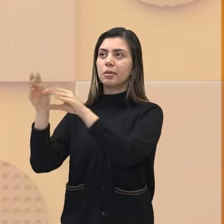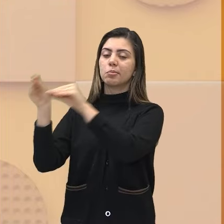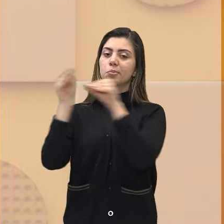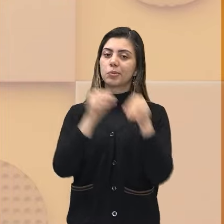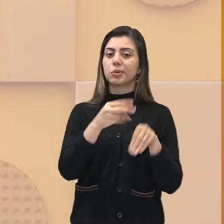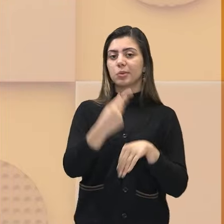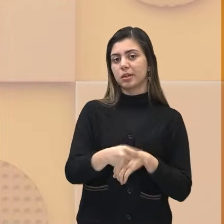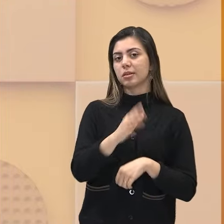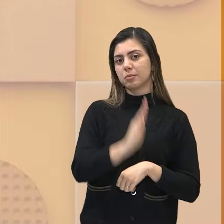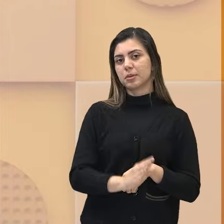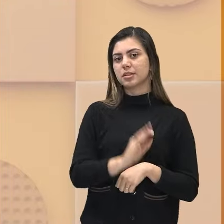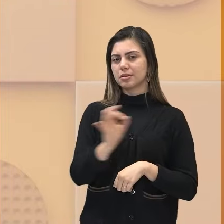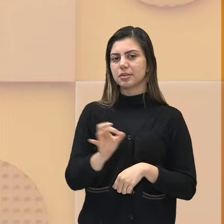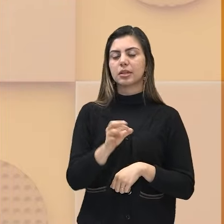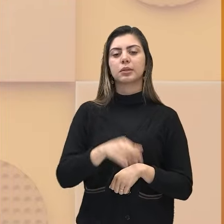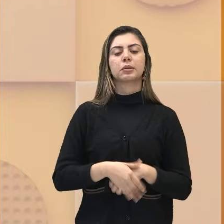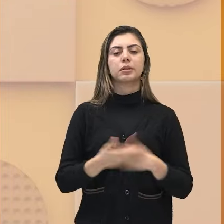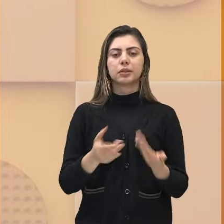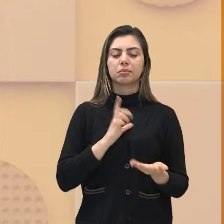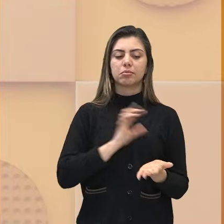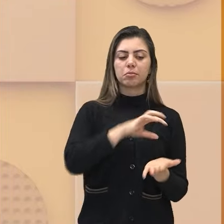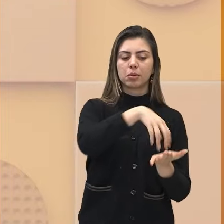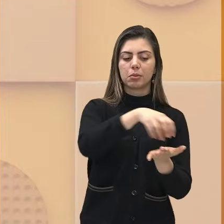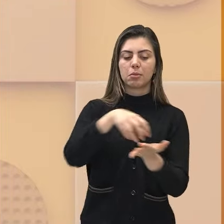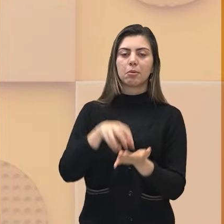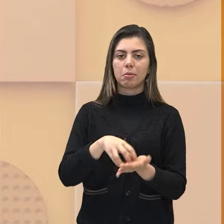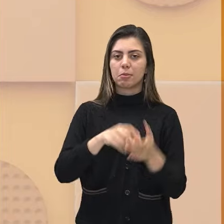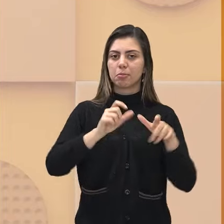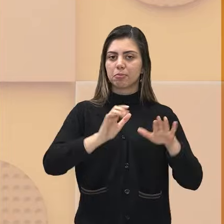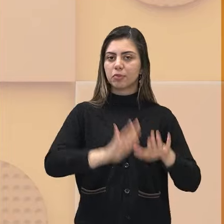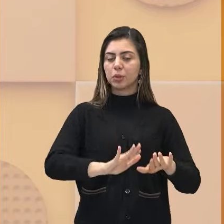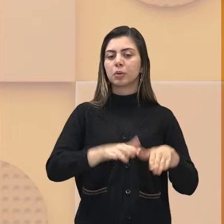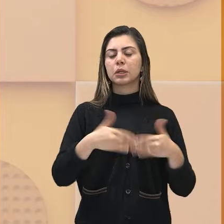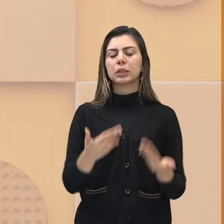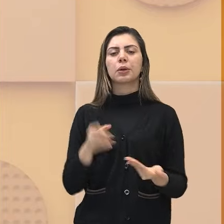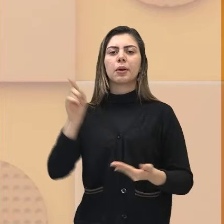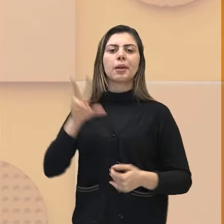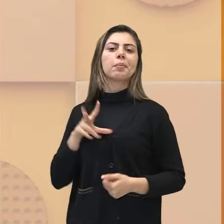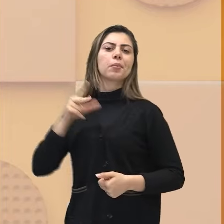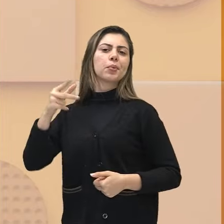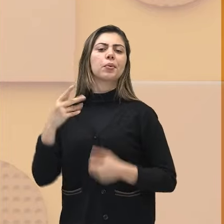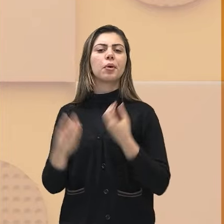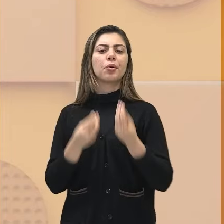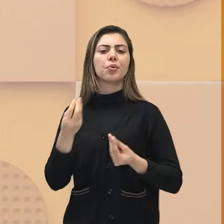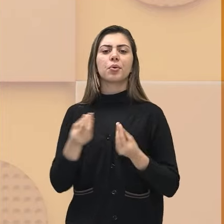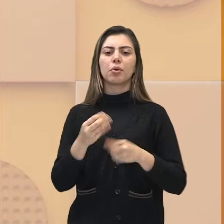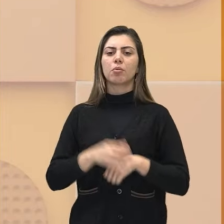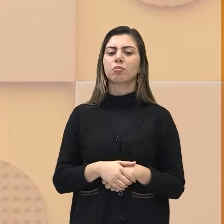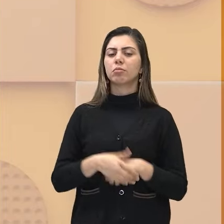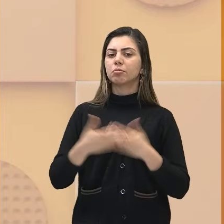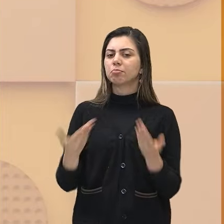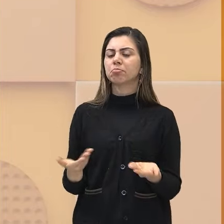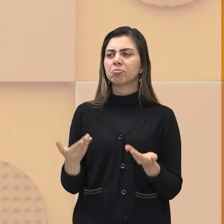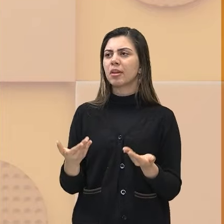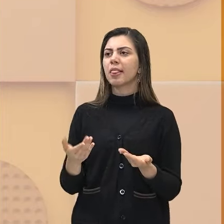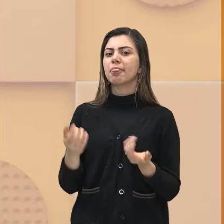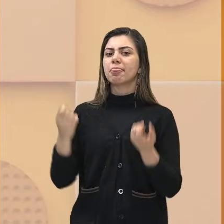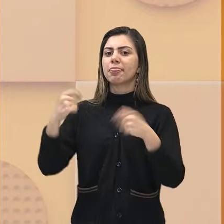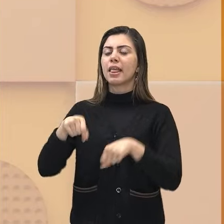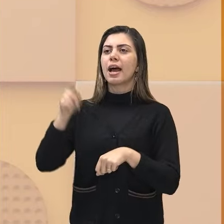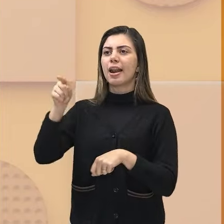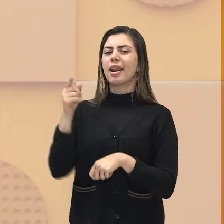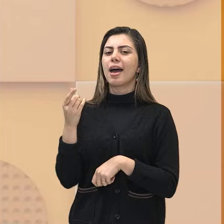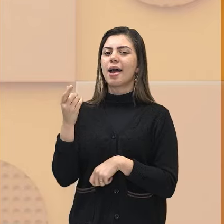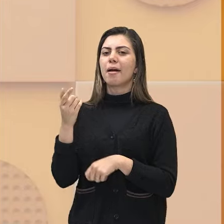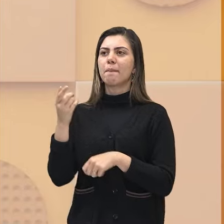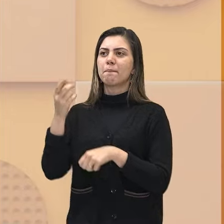onde? No Brasil. E isso vai fazer com que Portugal fique à mercê das tropas inglesas